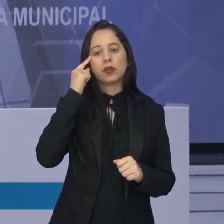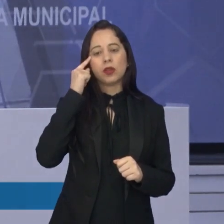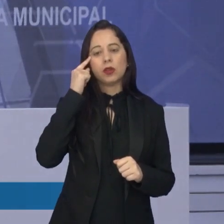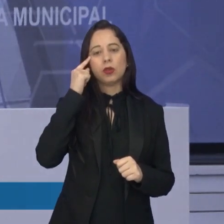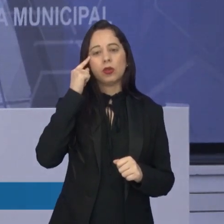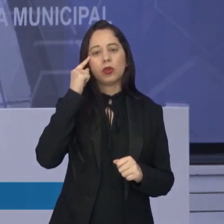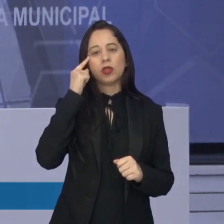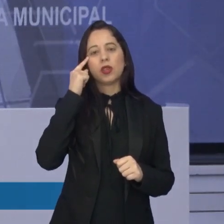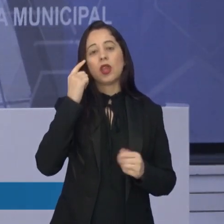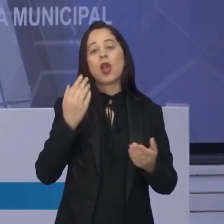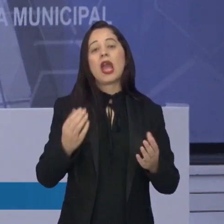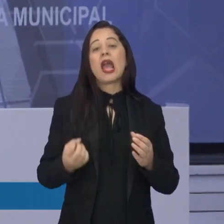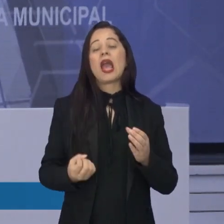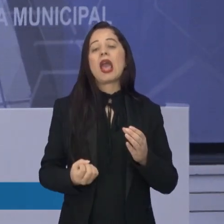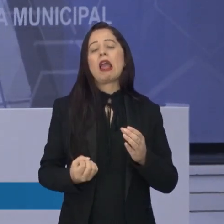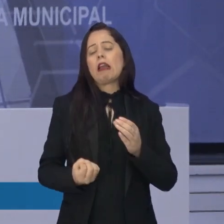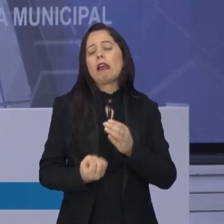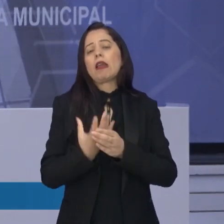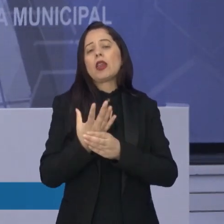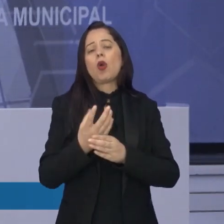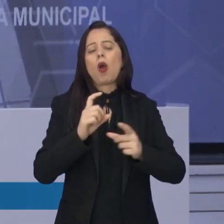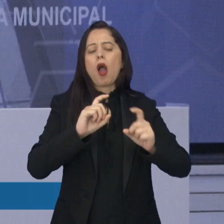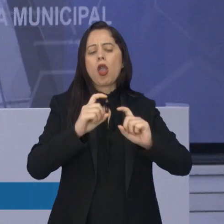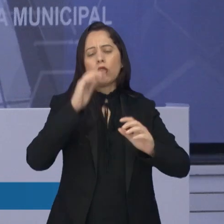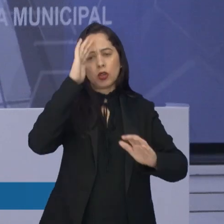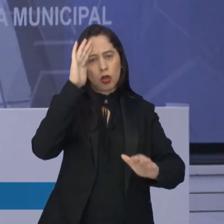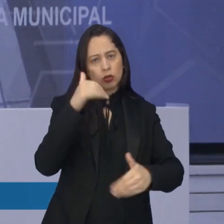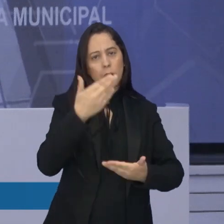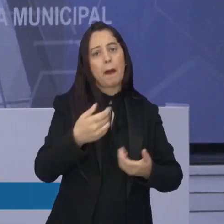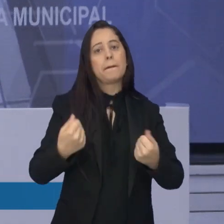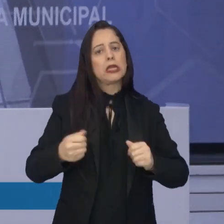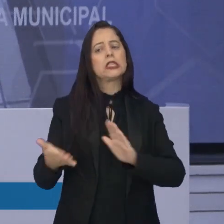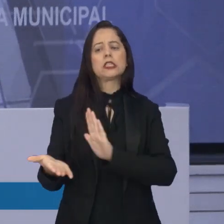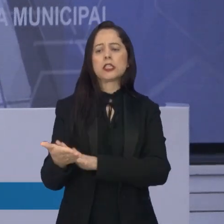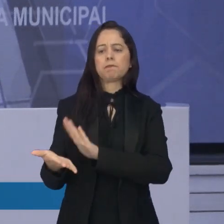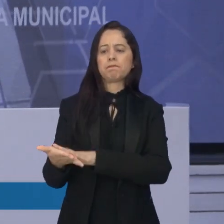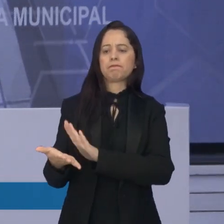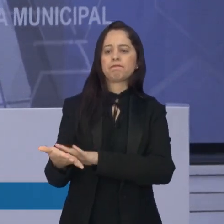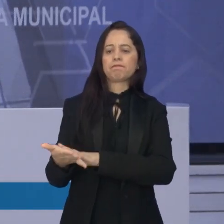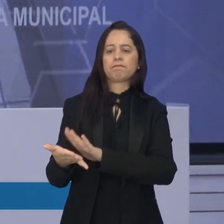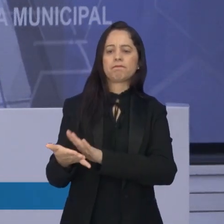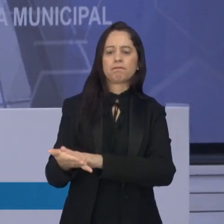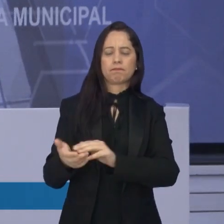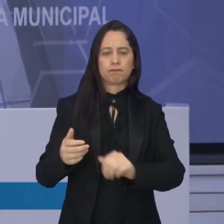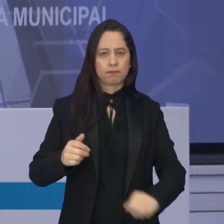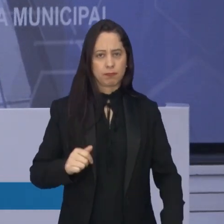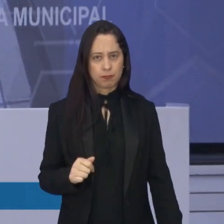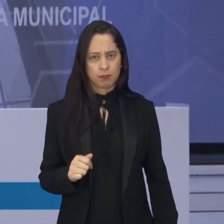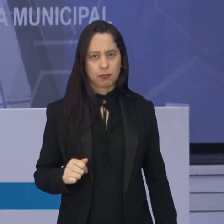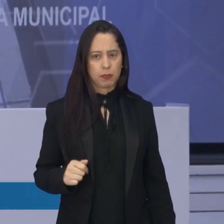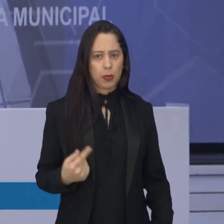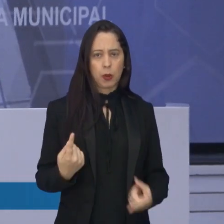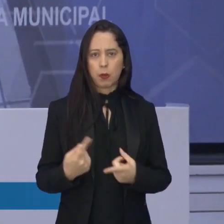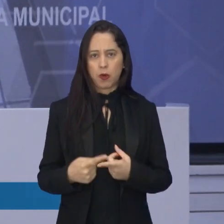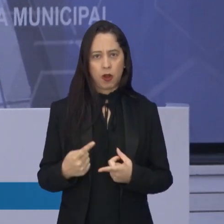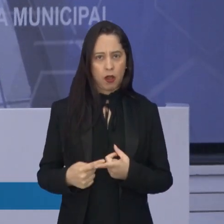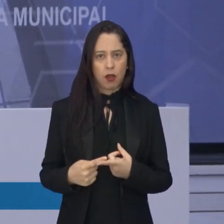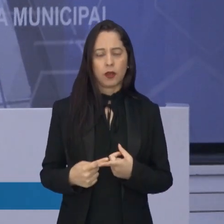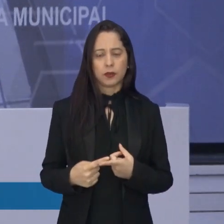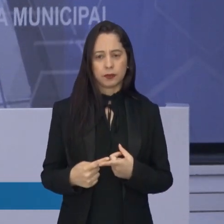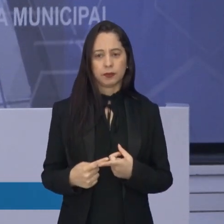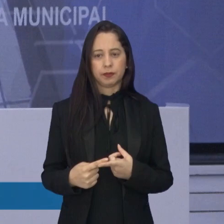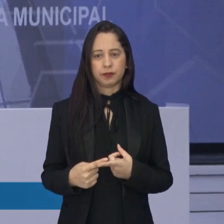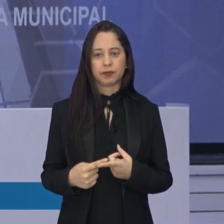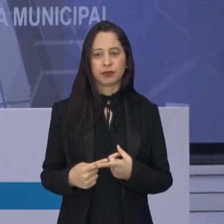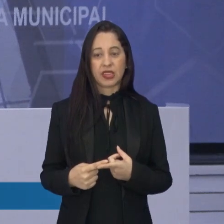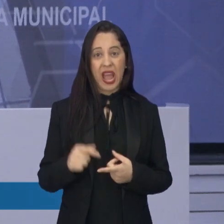essa sessão de homenagem, nós temos que aplaudir, porque nem sempre